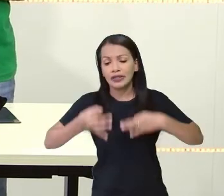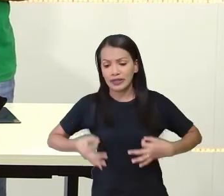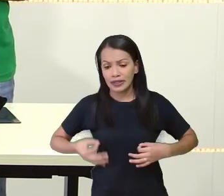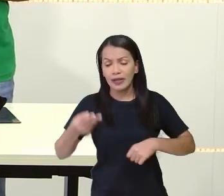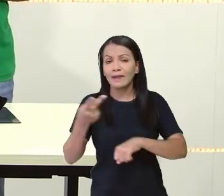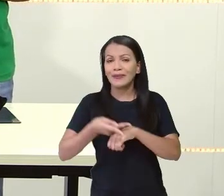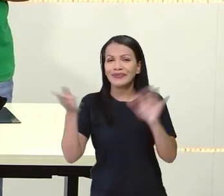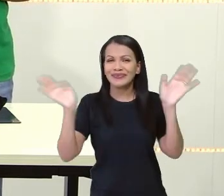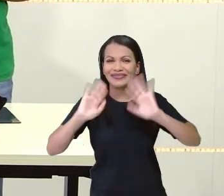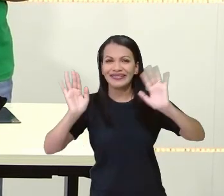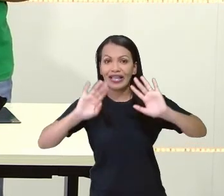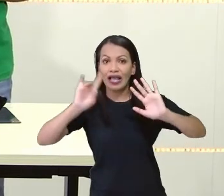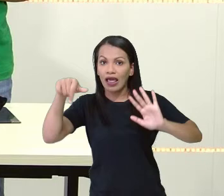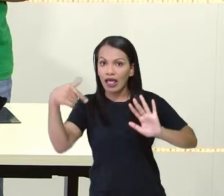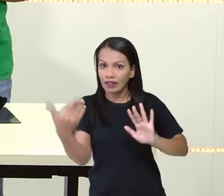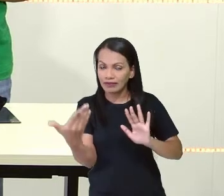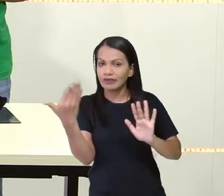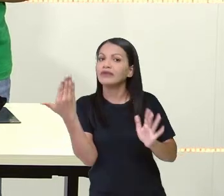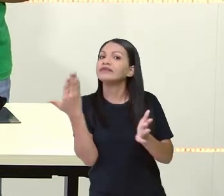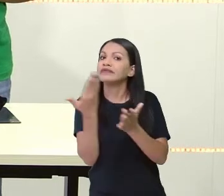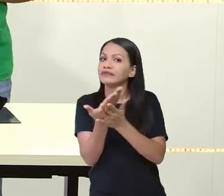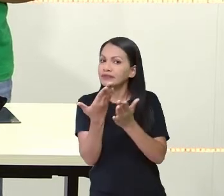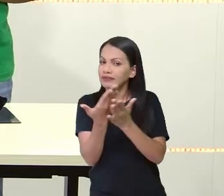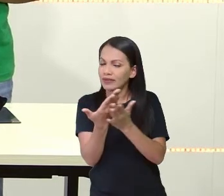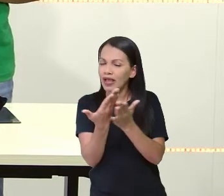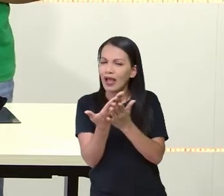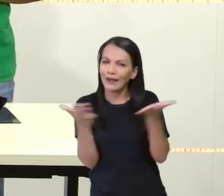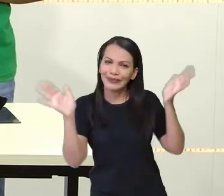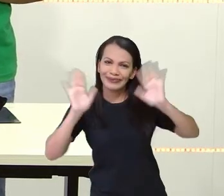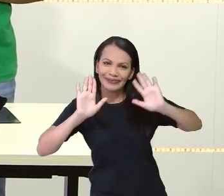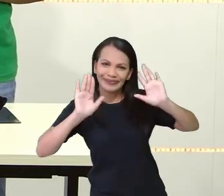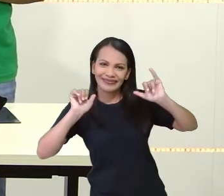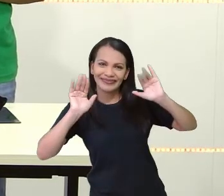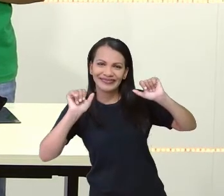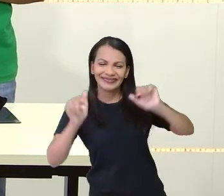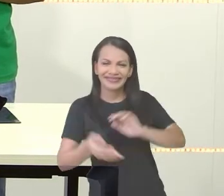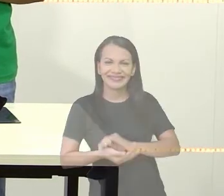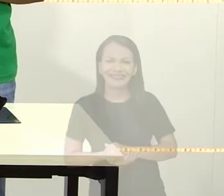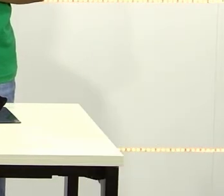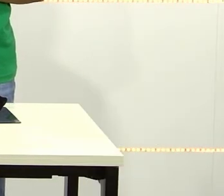Tchau, tchau, crianças. Até a nossa próxima aula.